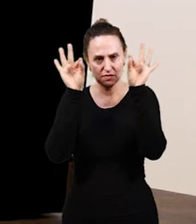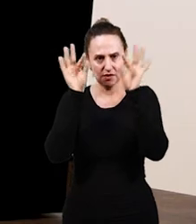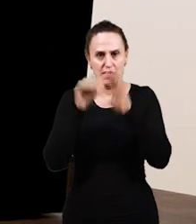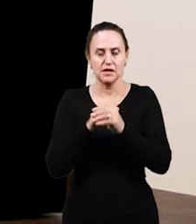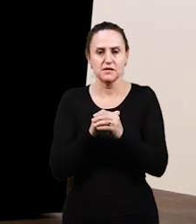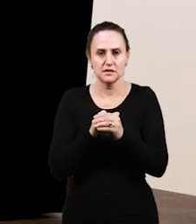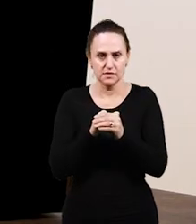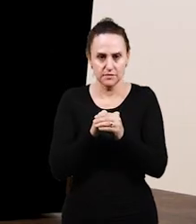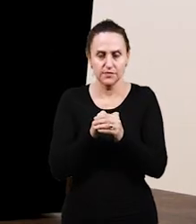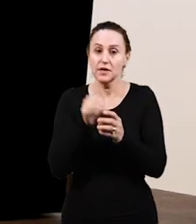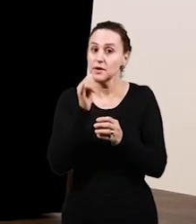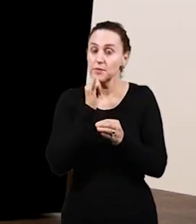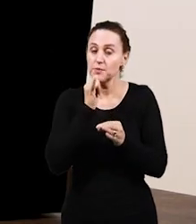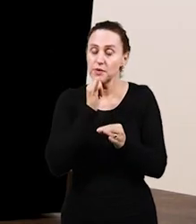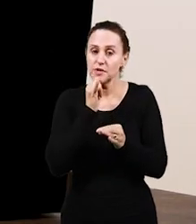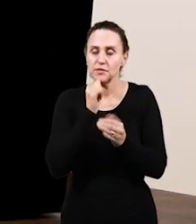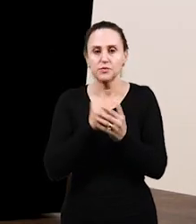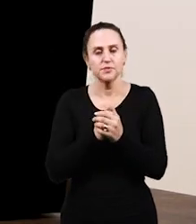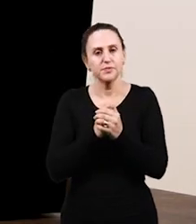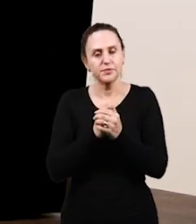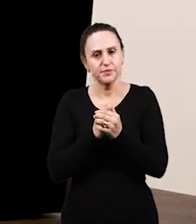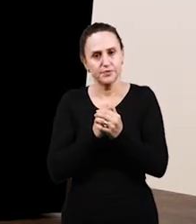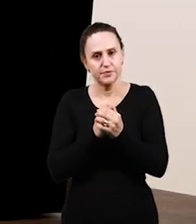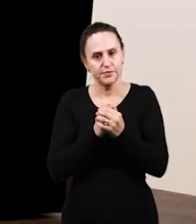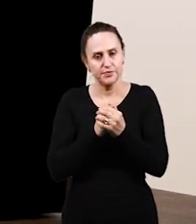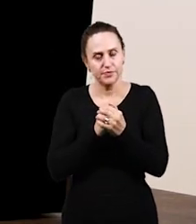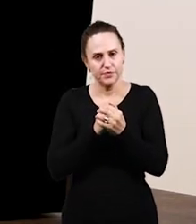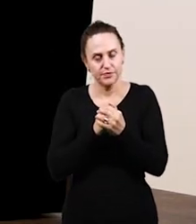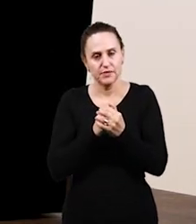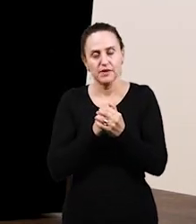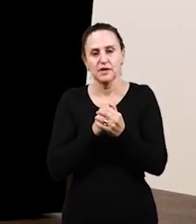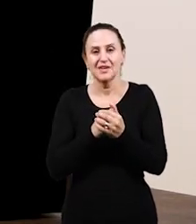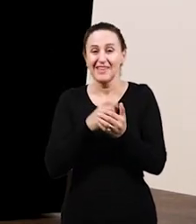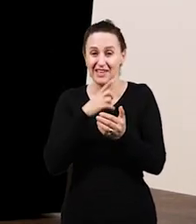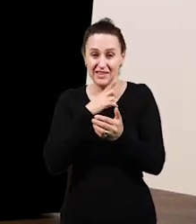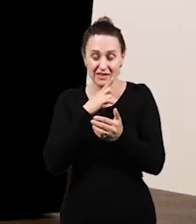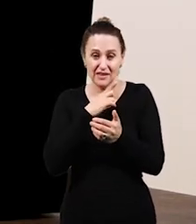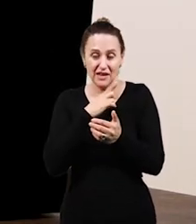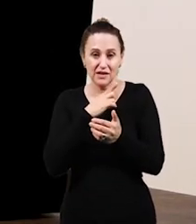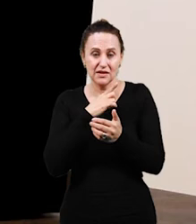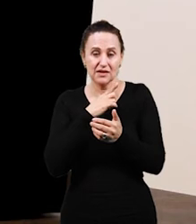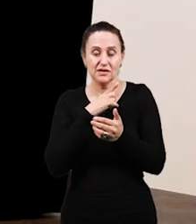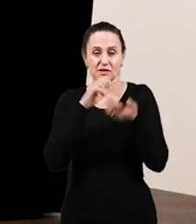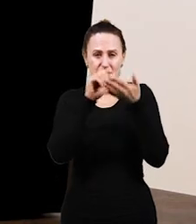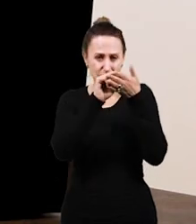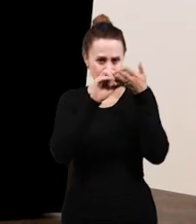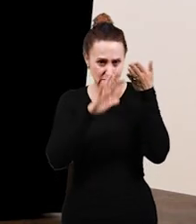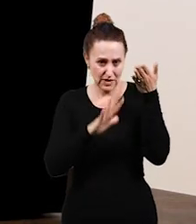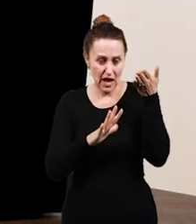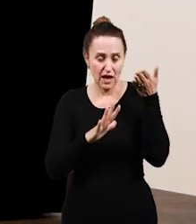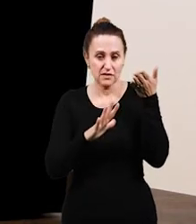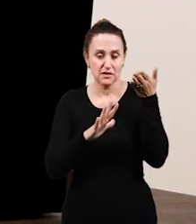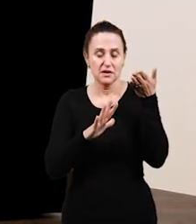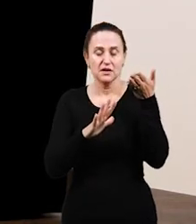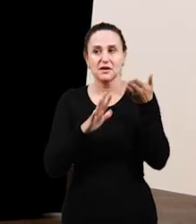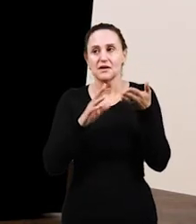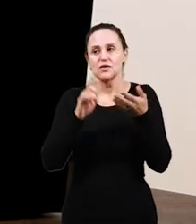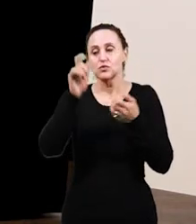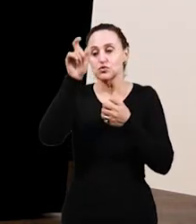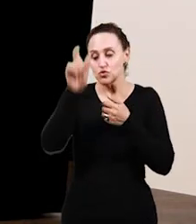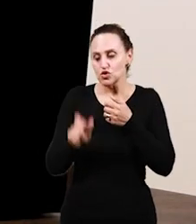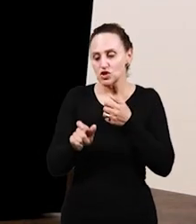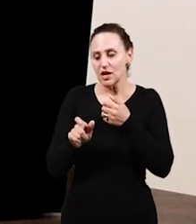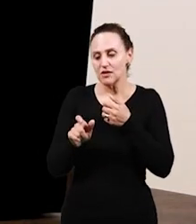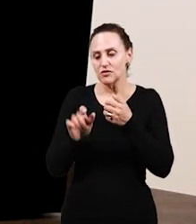função no ato da comunicação Por exemplo quando a gente tem um um exercício para separar sujeito de predicado